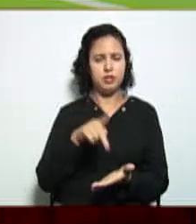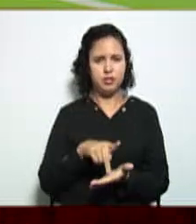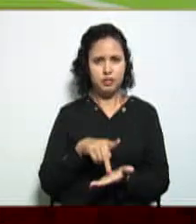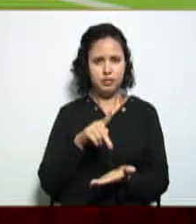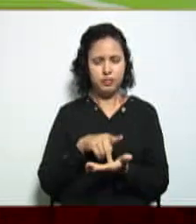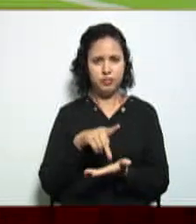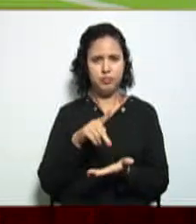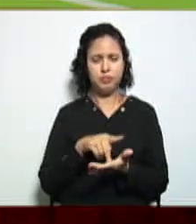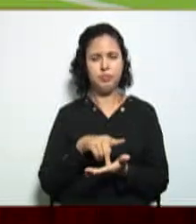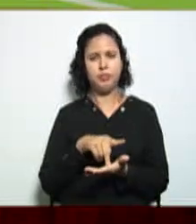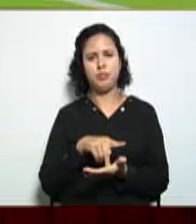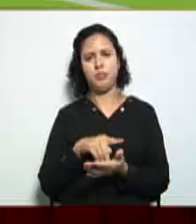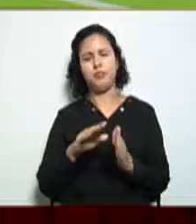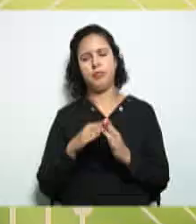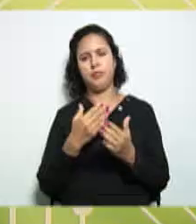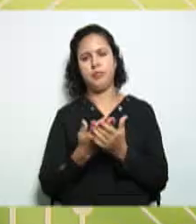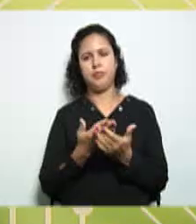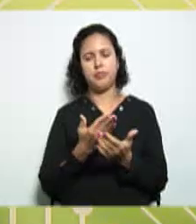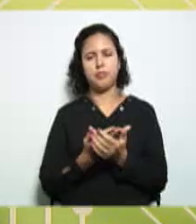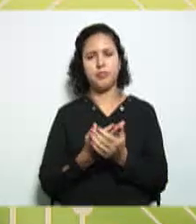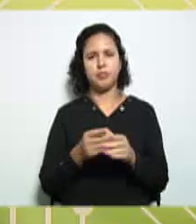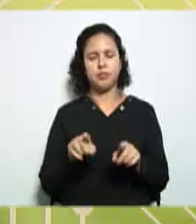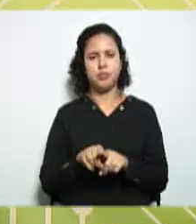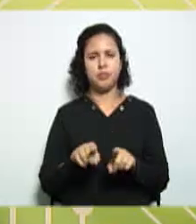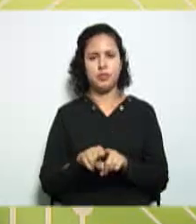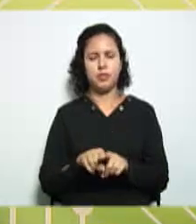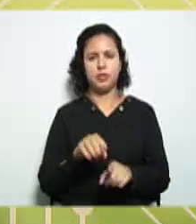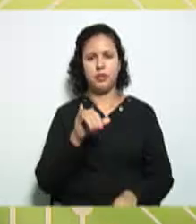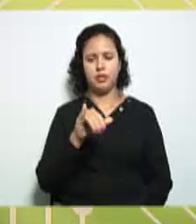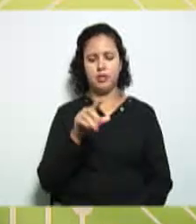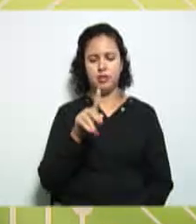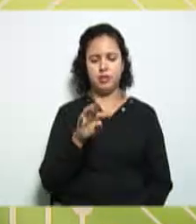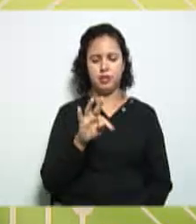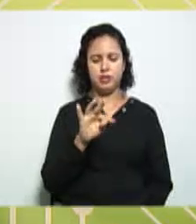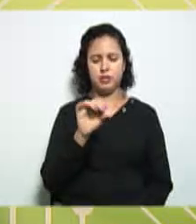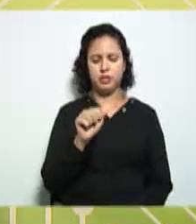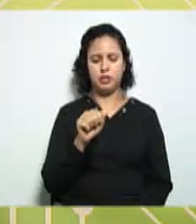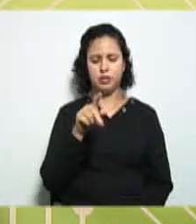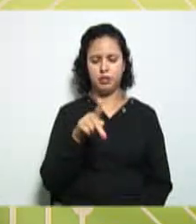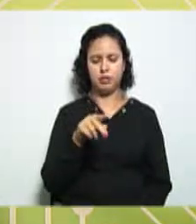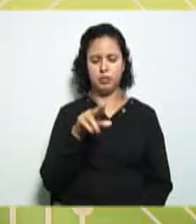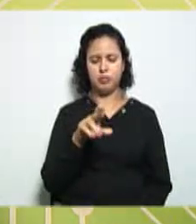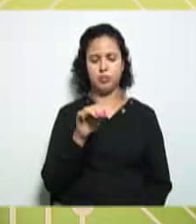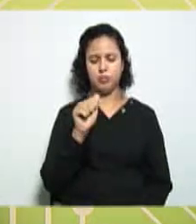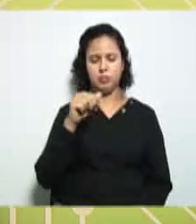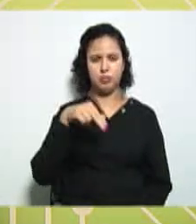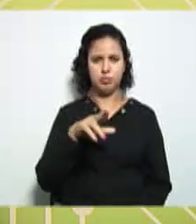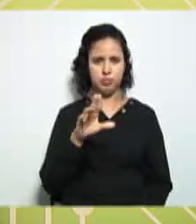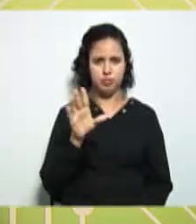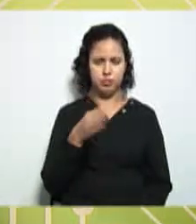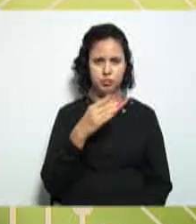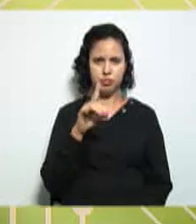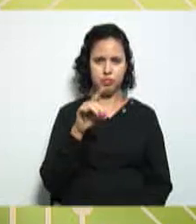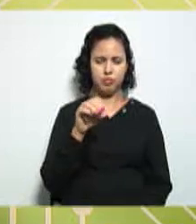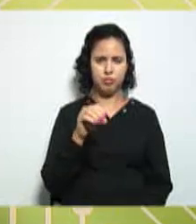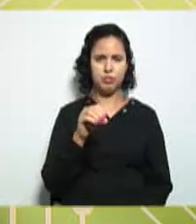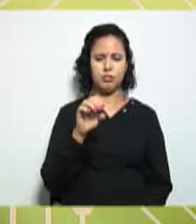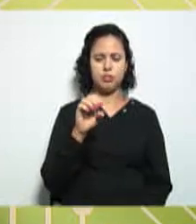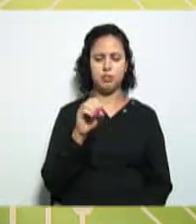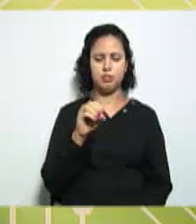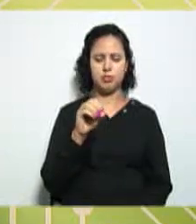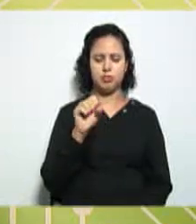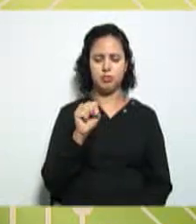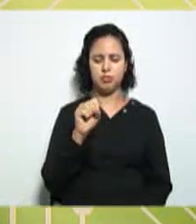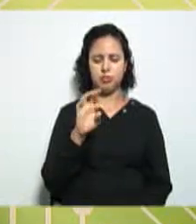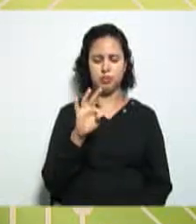verdadeira. Escola Paulo Freire, né? Itapuã do Oeste. Nosso agradecimento pela participação. Estão atentos à